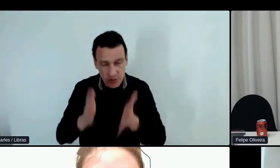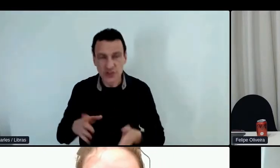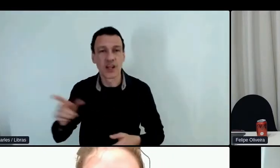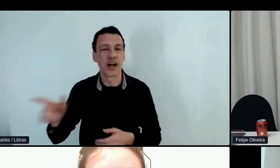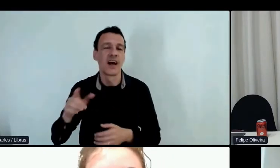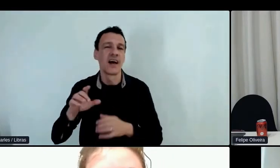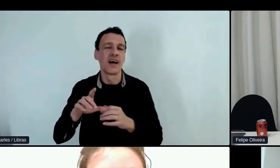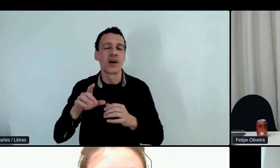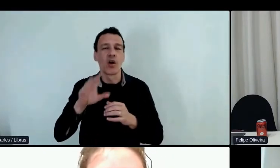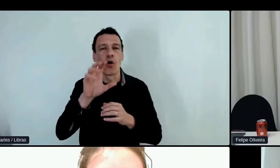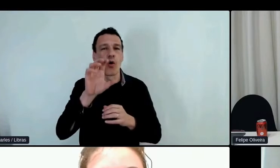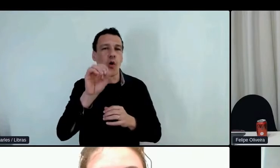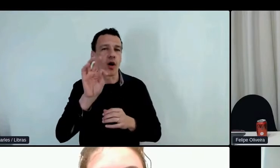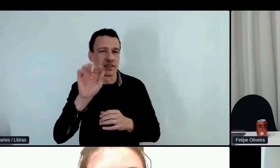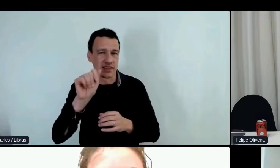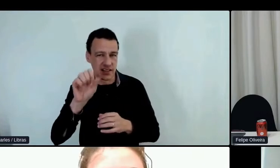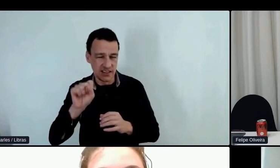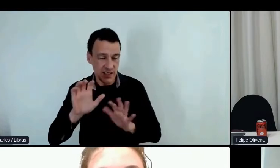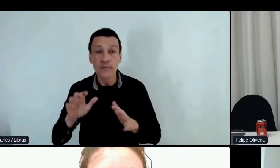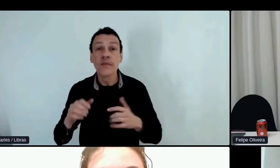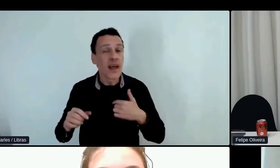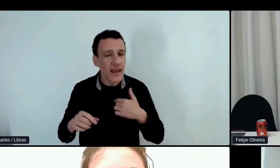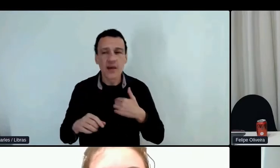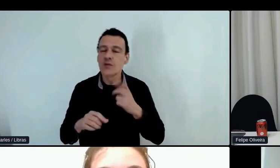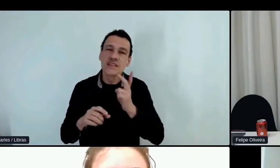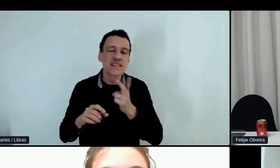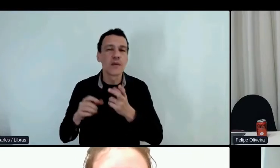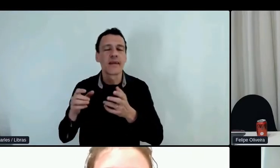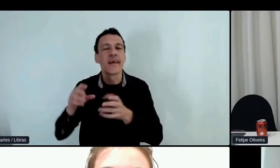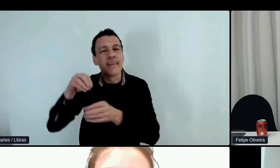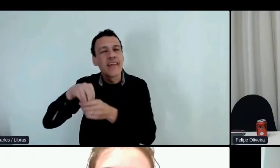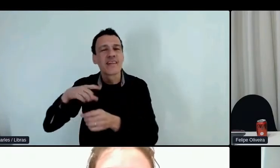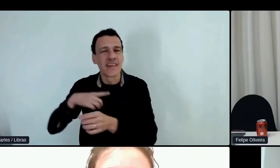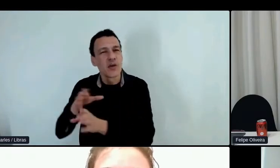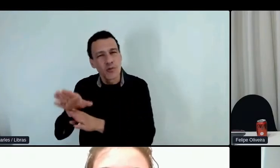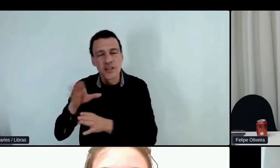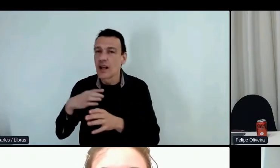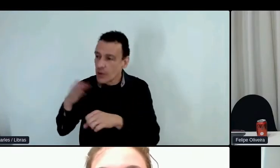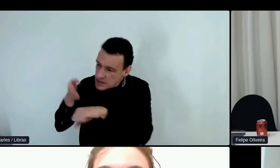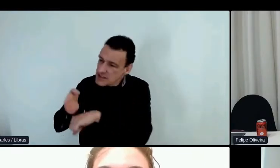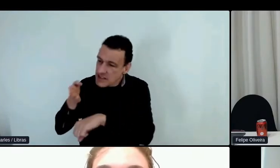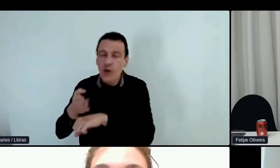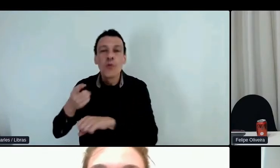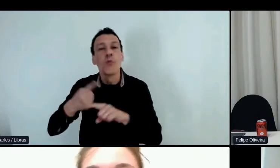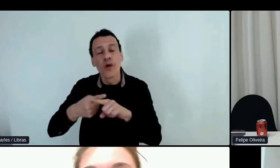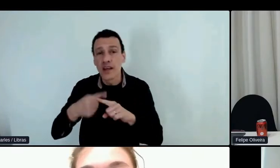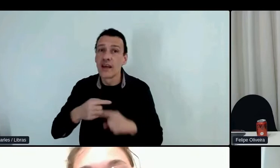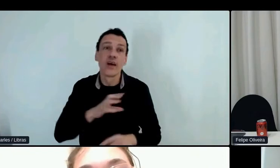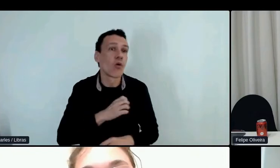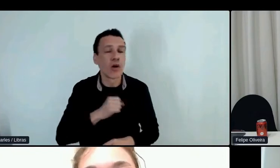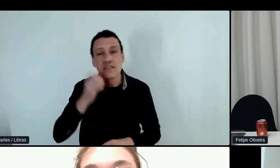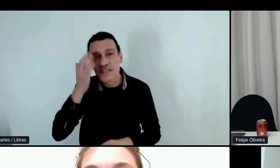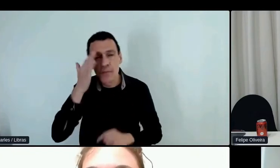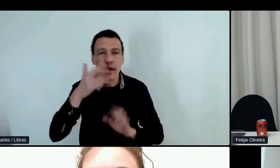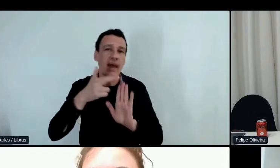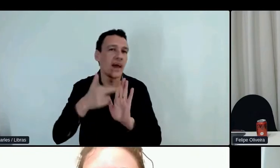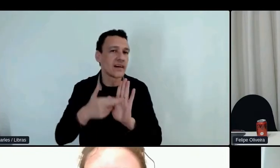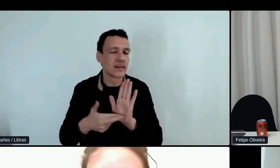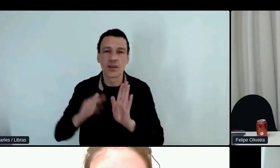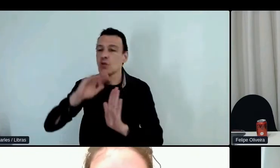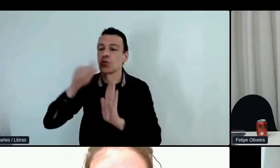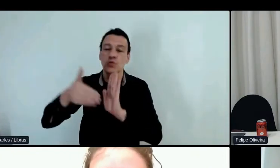realmente implantar cotas para pessoas com deficiência, mesmo antes da legislação, mesmo antes de 2012. Então, e